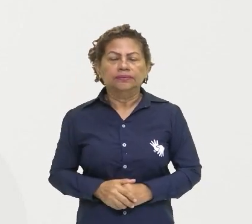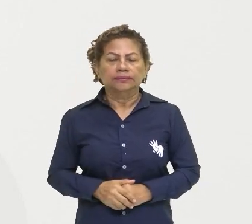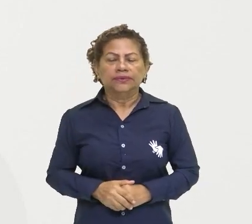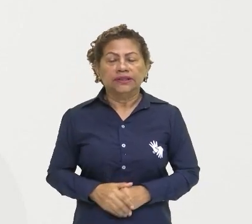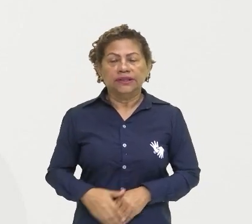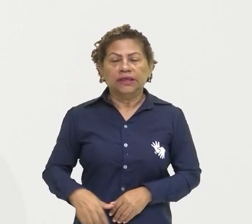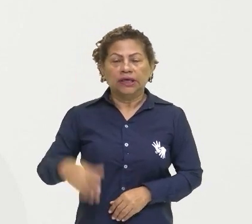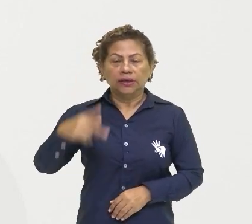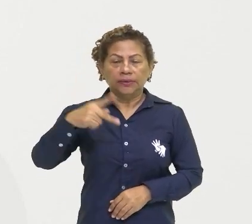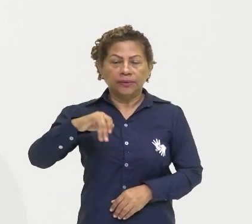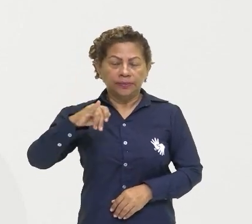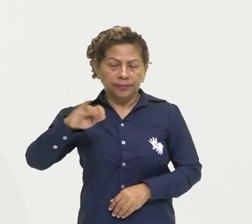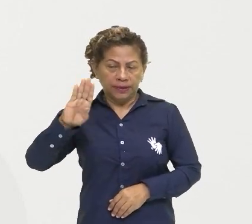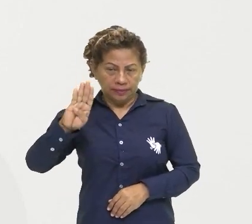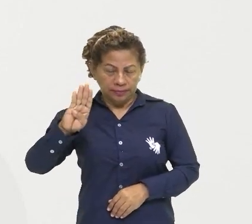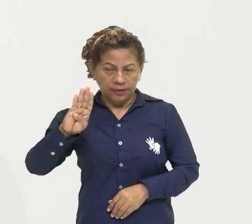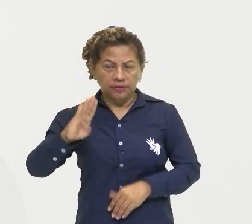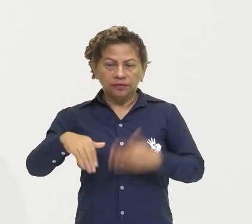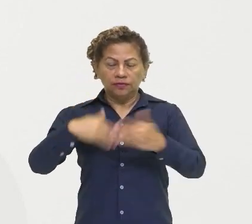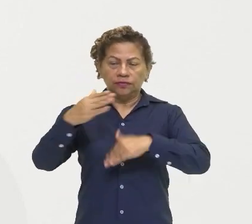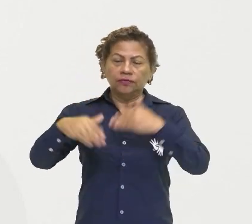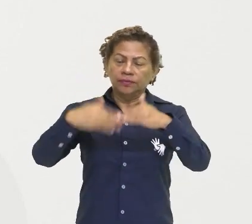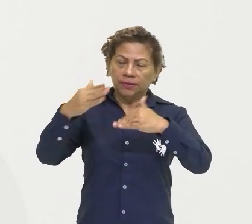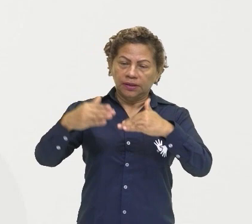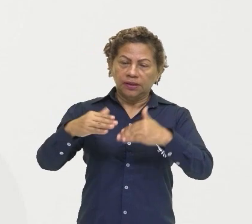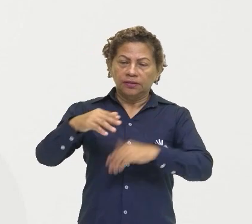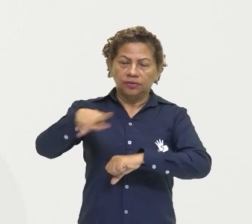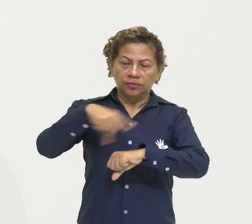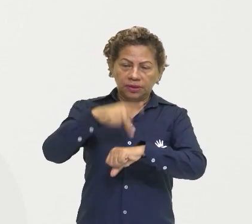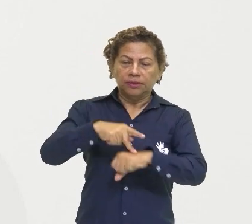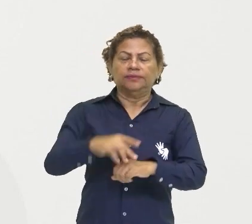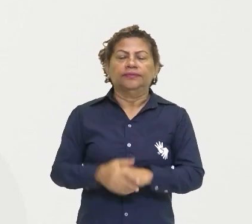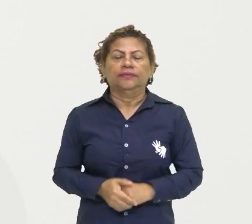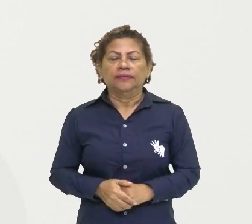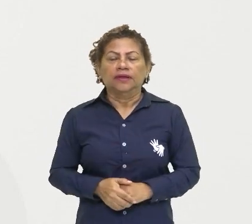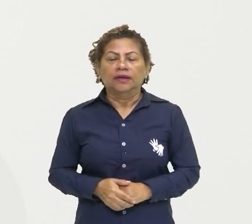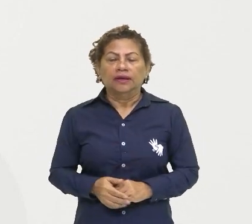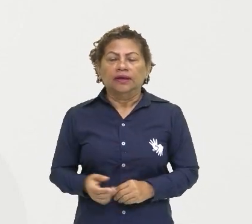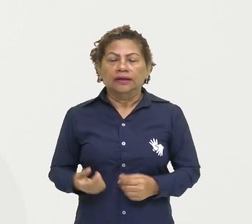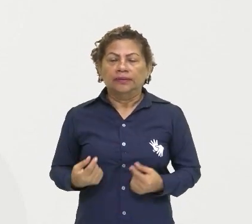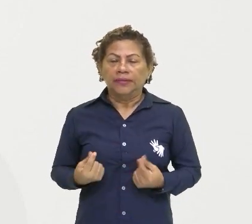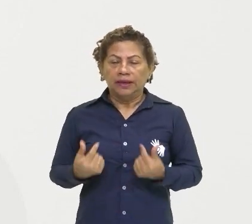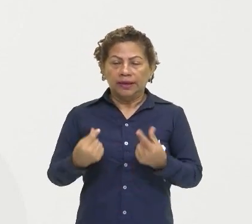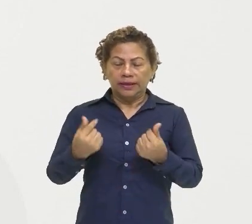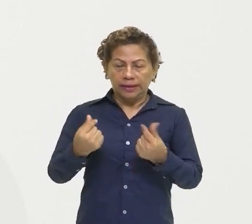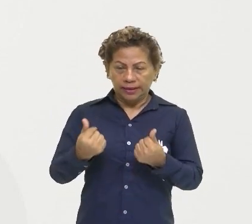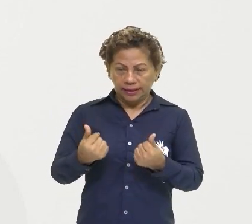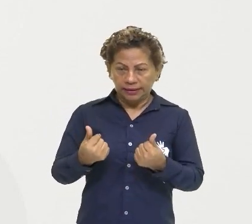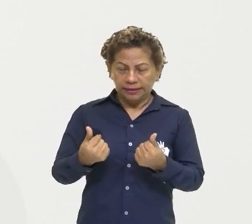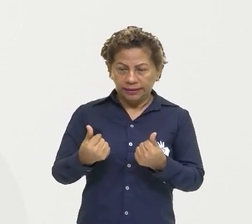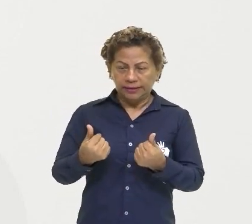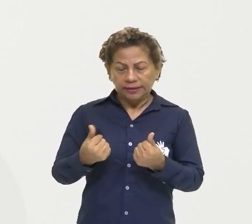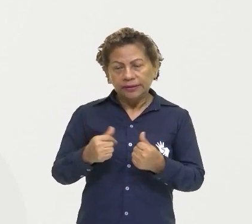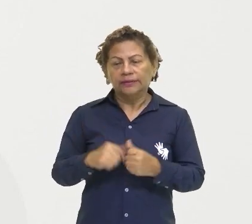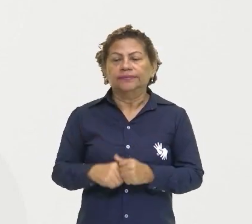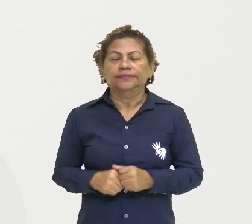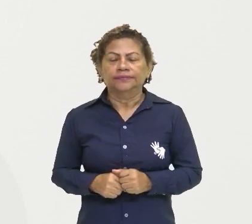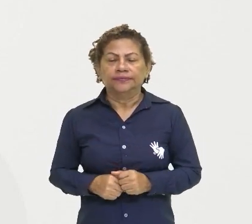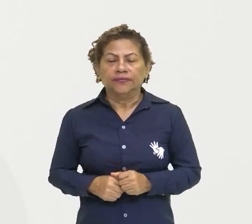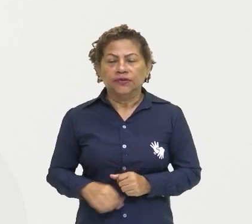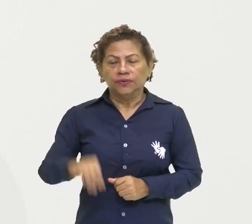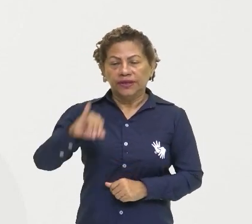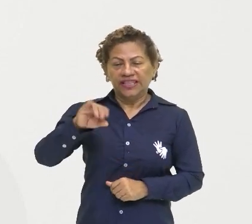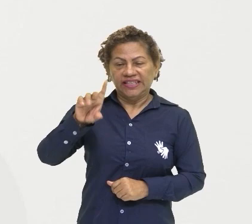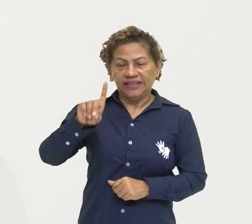Bruto, tá bom? De um país, por exemplo. A renda per capita também pode ser utilizada como indicador socioeconômico. O